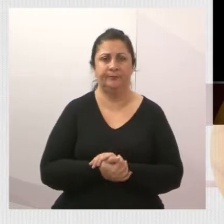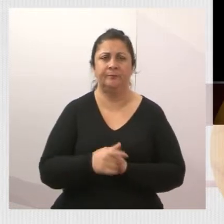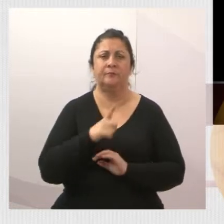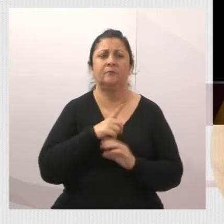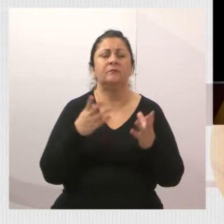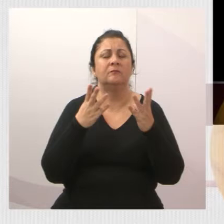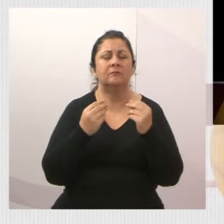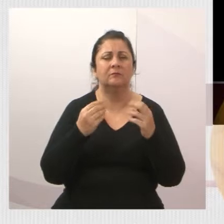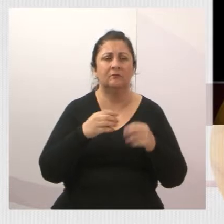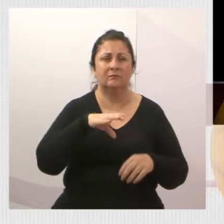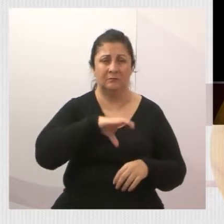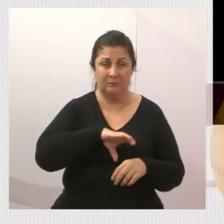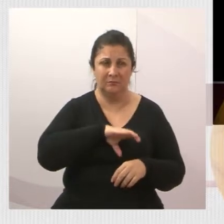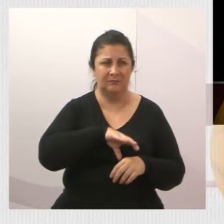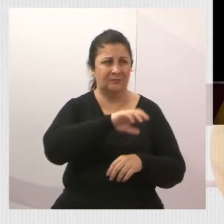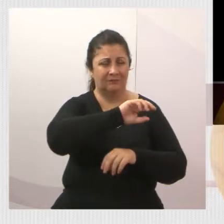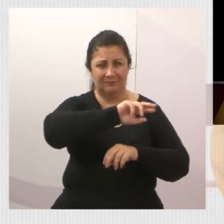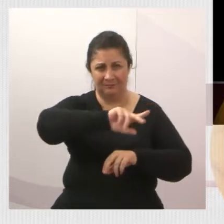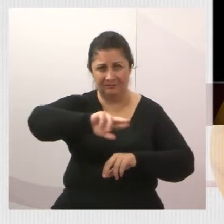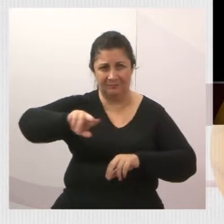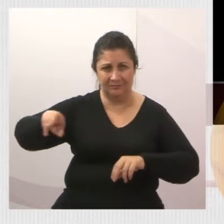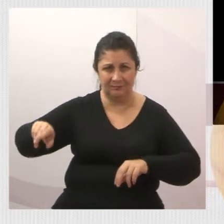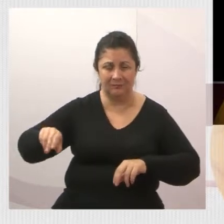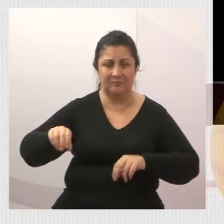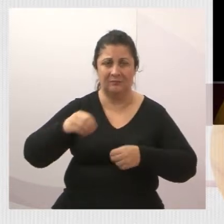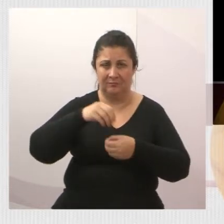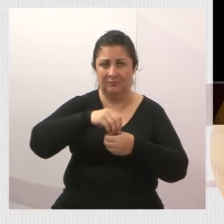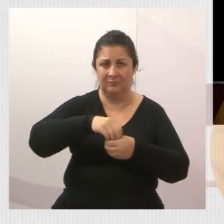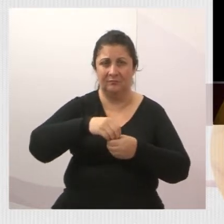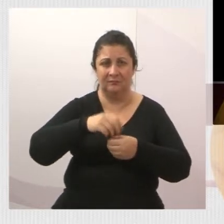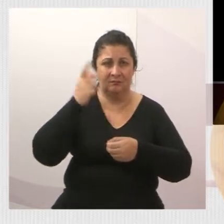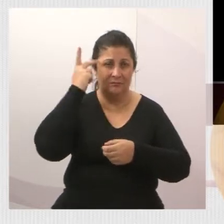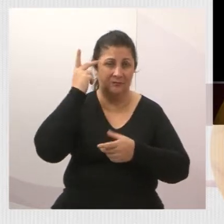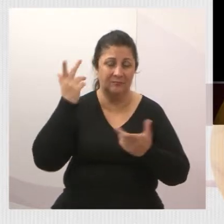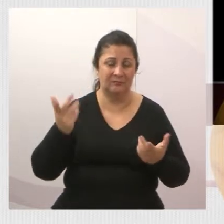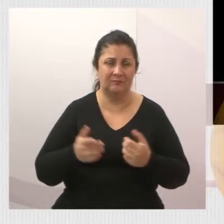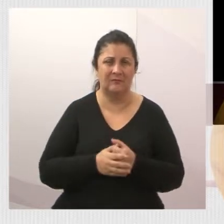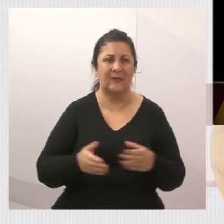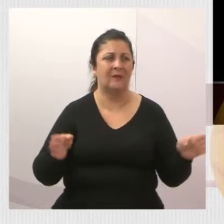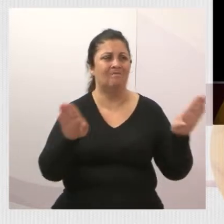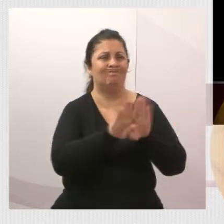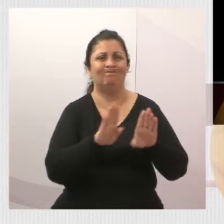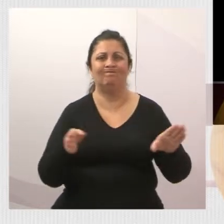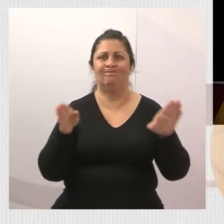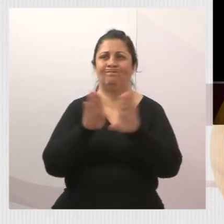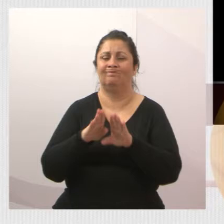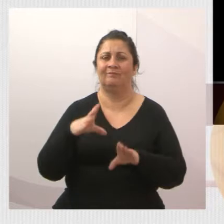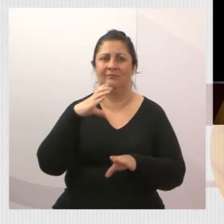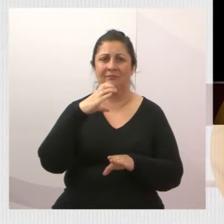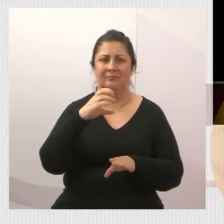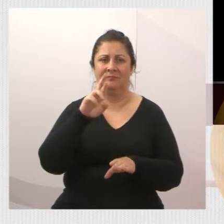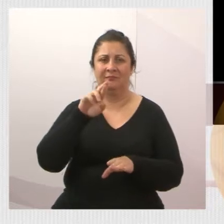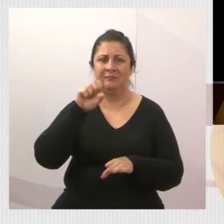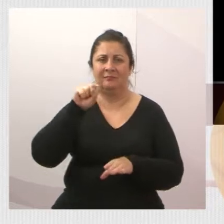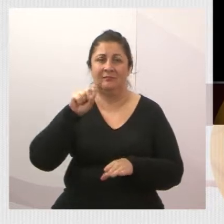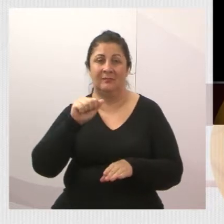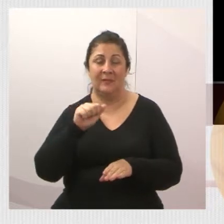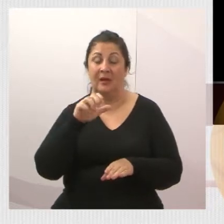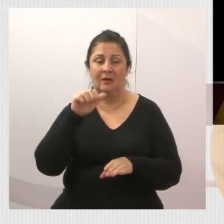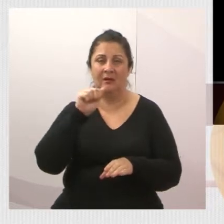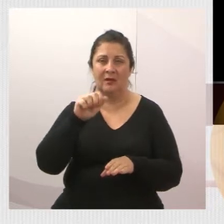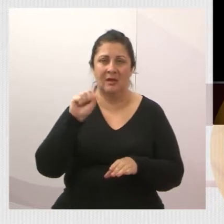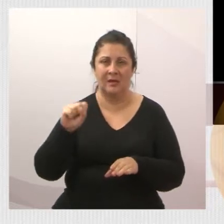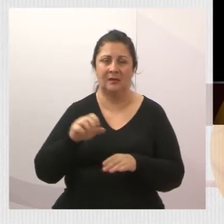muitos municípios do estado de São Paulo que têm fechado seus equipamentos, o CRAS, o CREAS, Casa de Passagem, o Centro